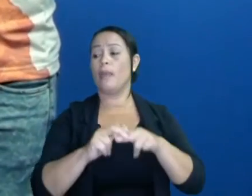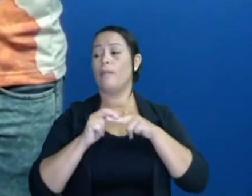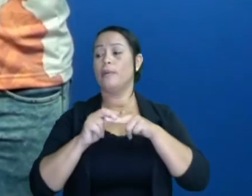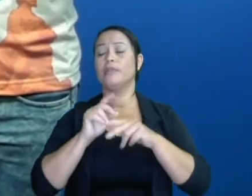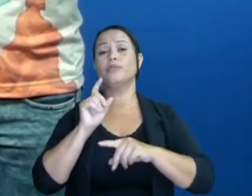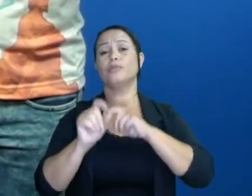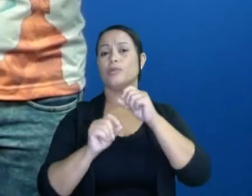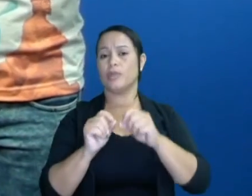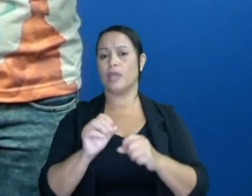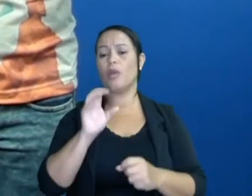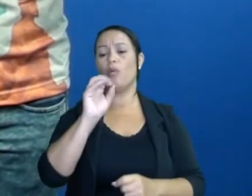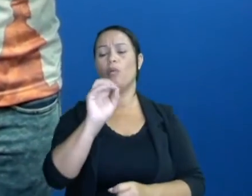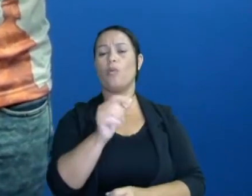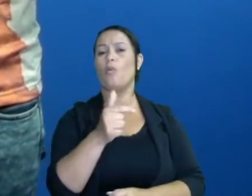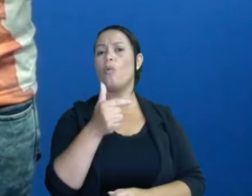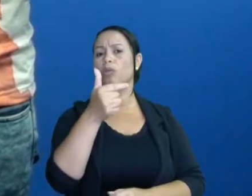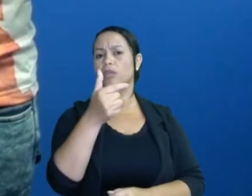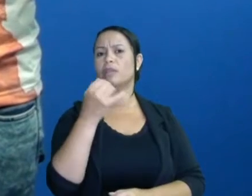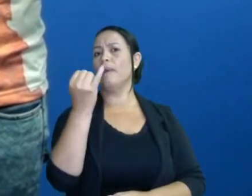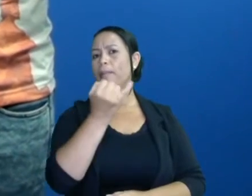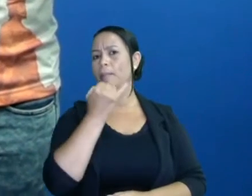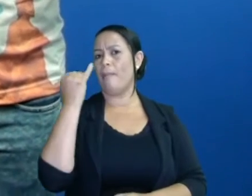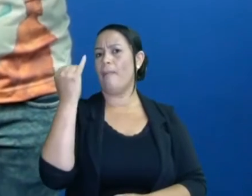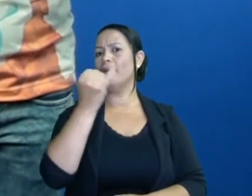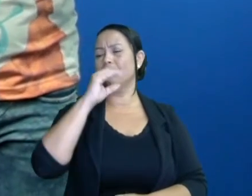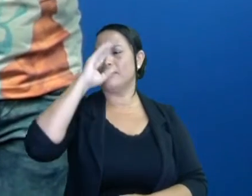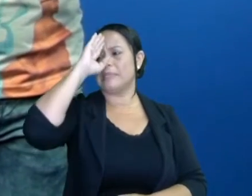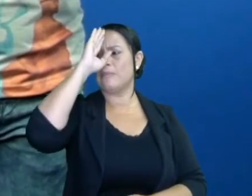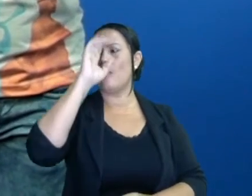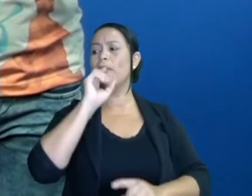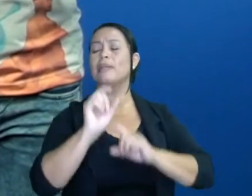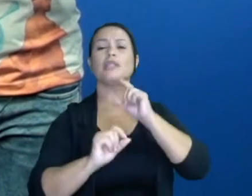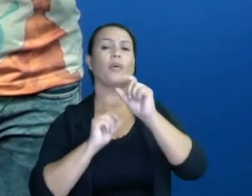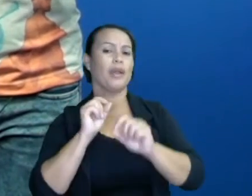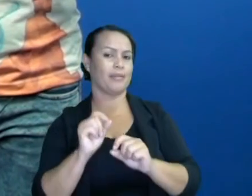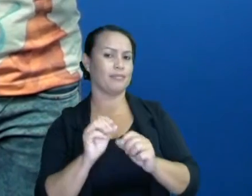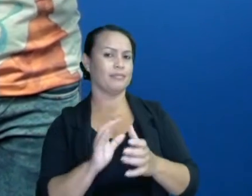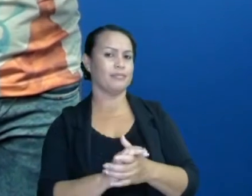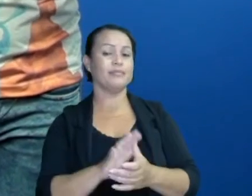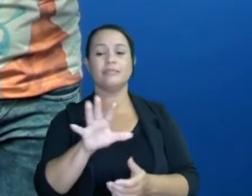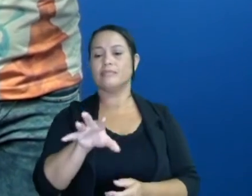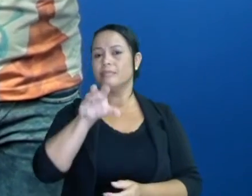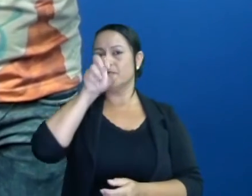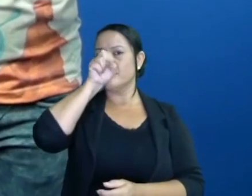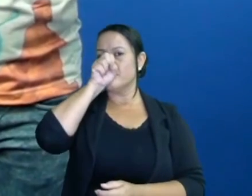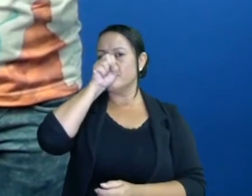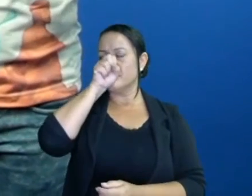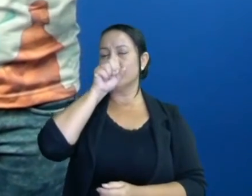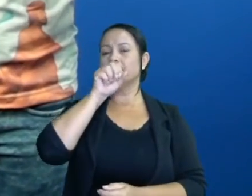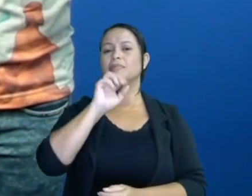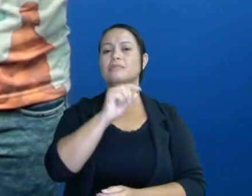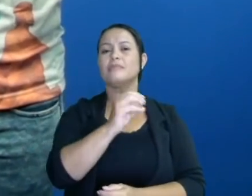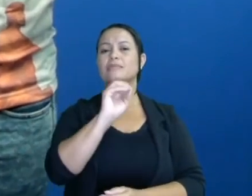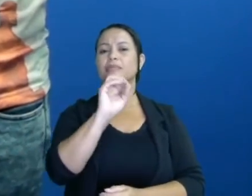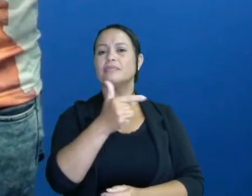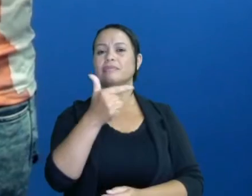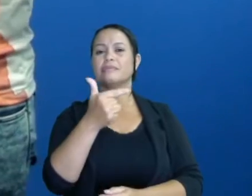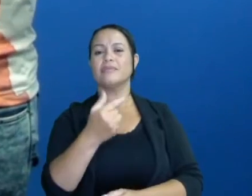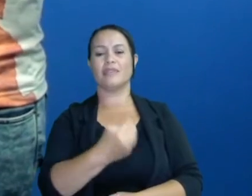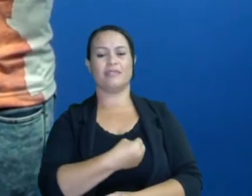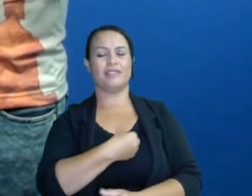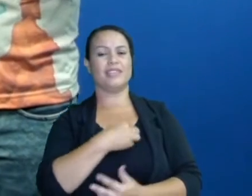Portanto, o oxigênio é importantíssimo, principalmente na respiração, na manutenção da vida na